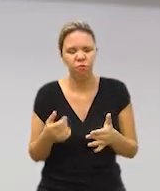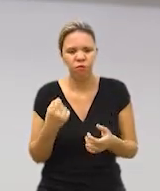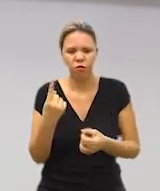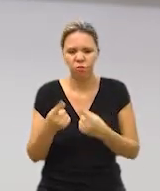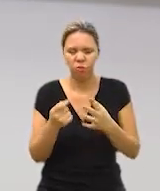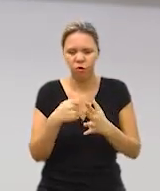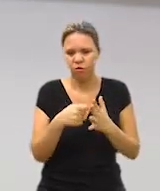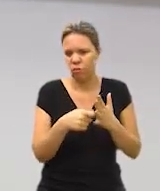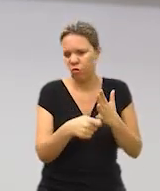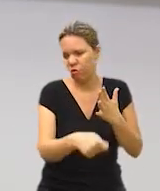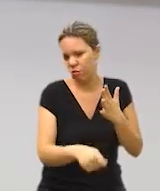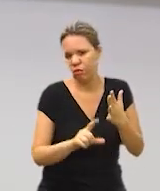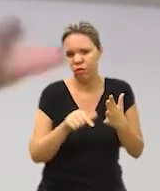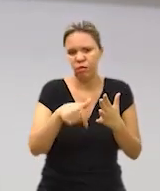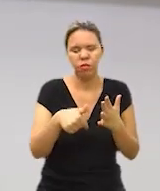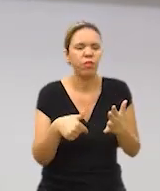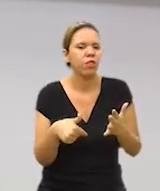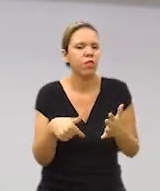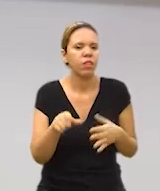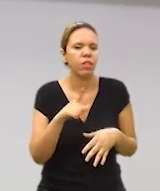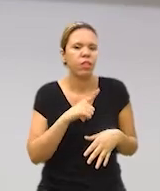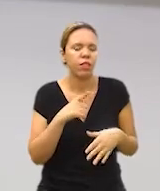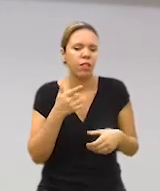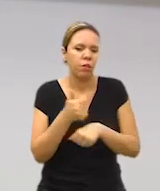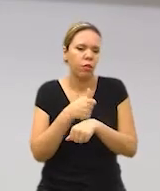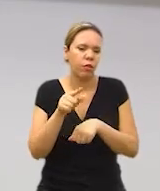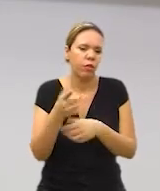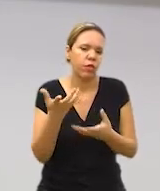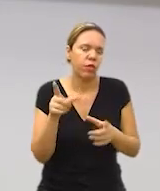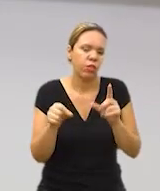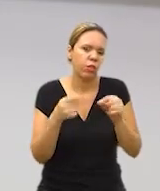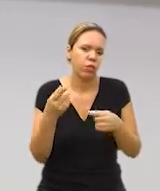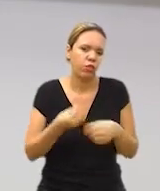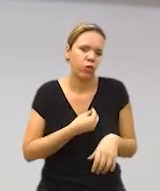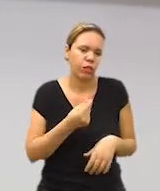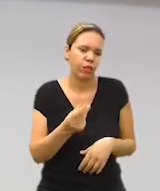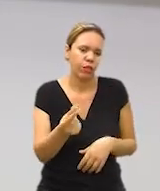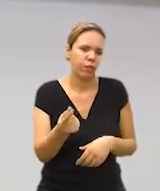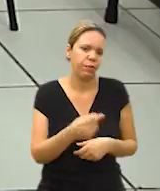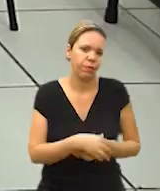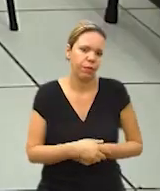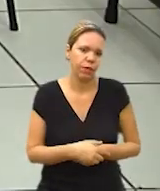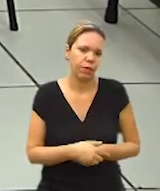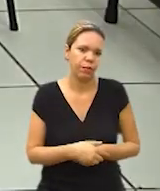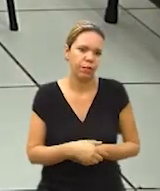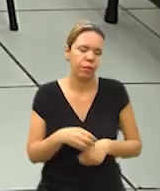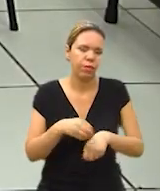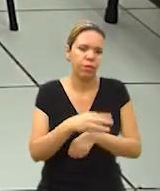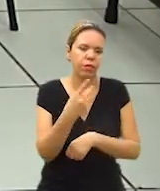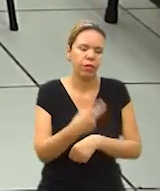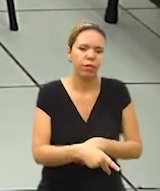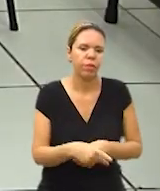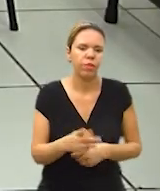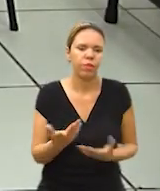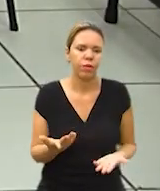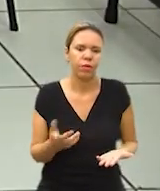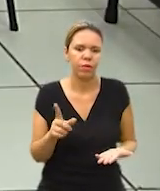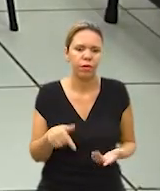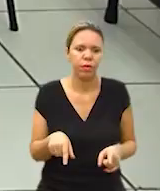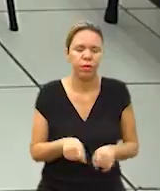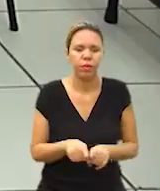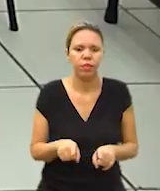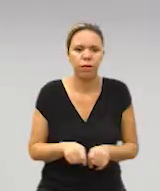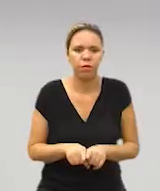alguns meses, para depois você ter a profissão que você escolheu para o resto da vida. Sua dica, Carolina? A minha dica é essa questão